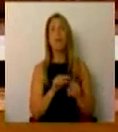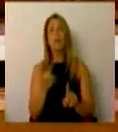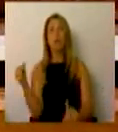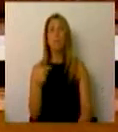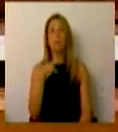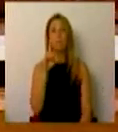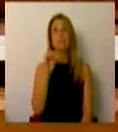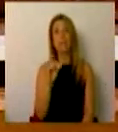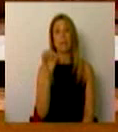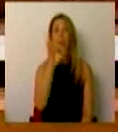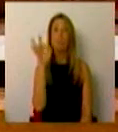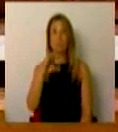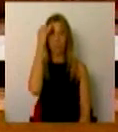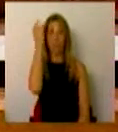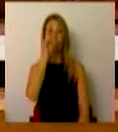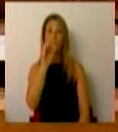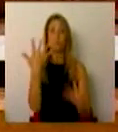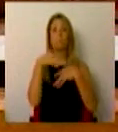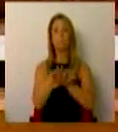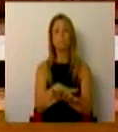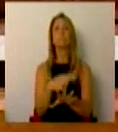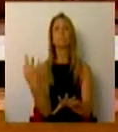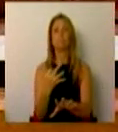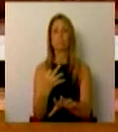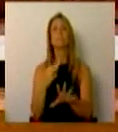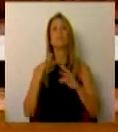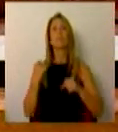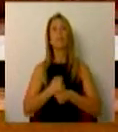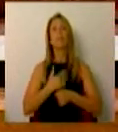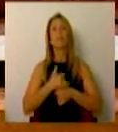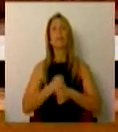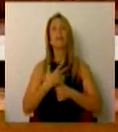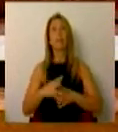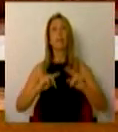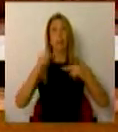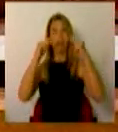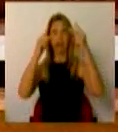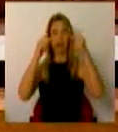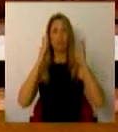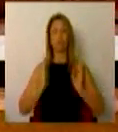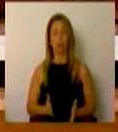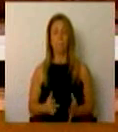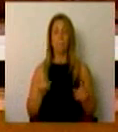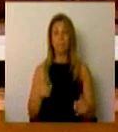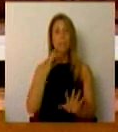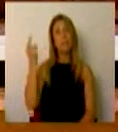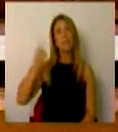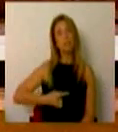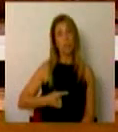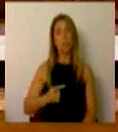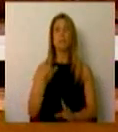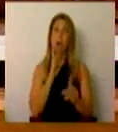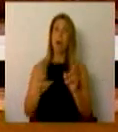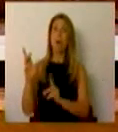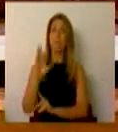dos docentes estiverem integrados na respectiva carreira. Naturalmente, estas exigências aumentam no